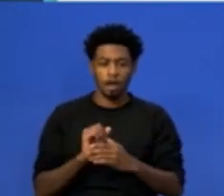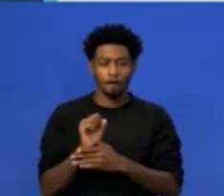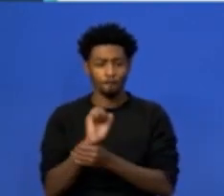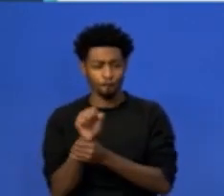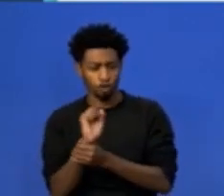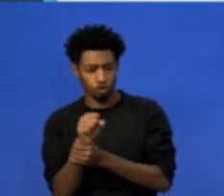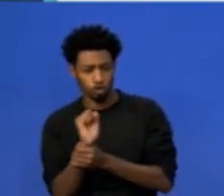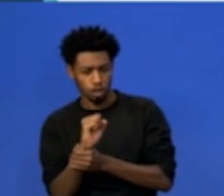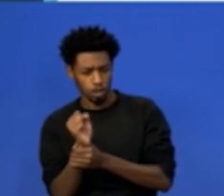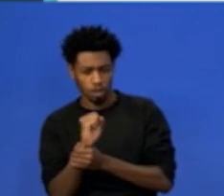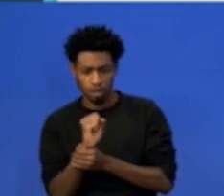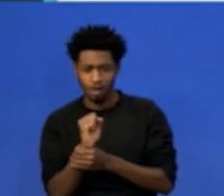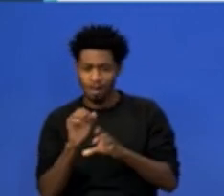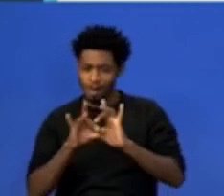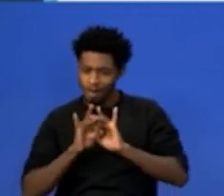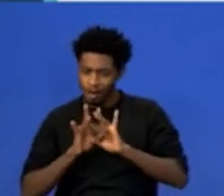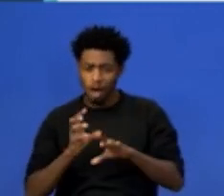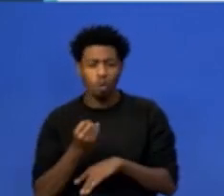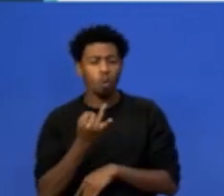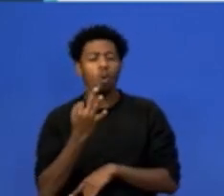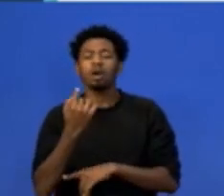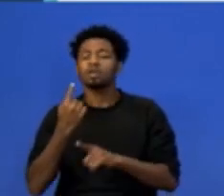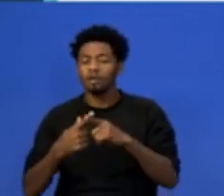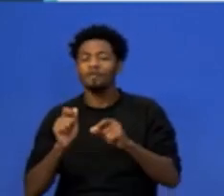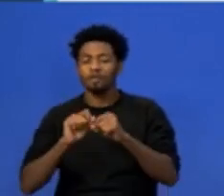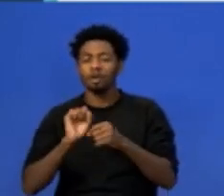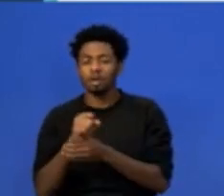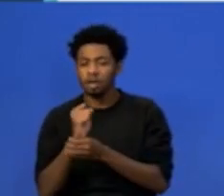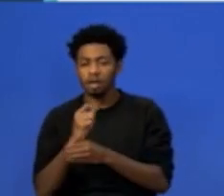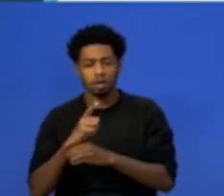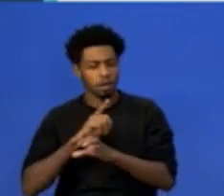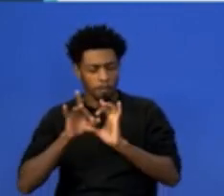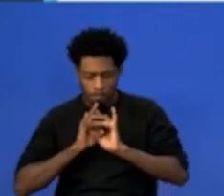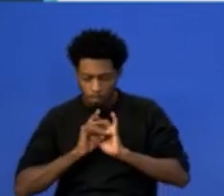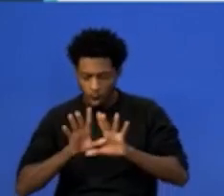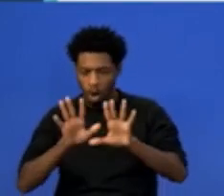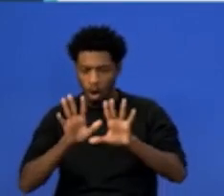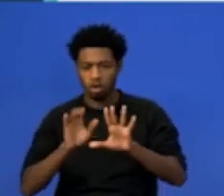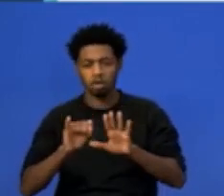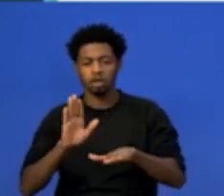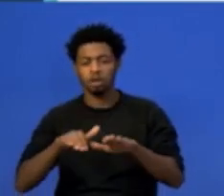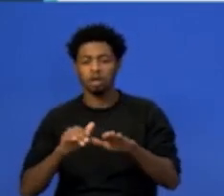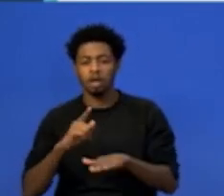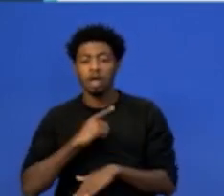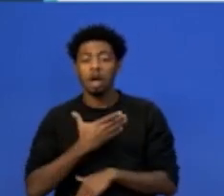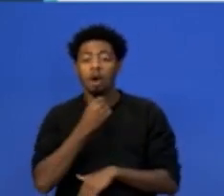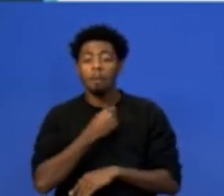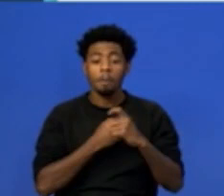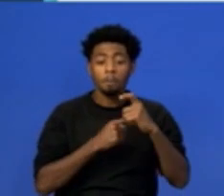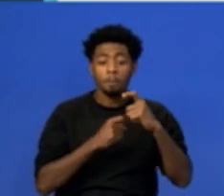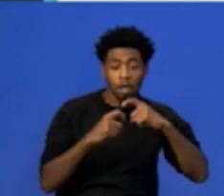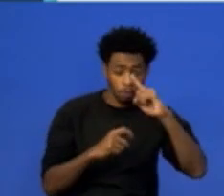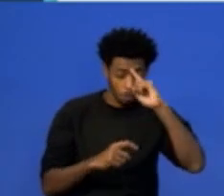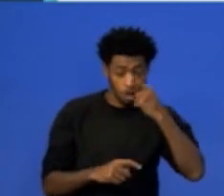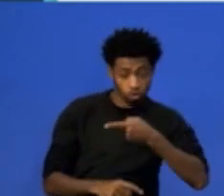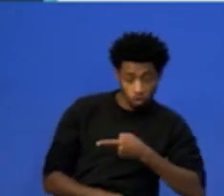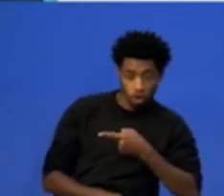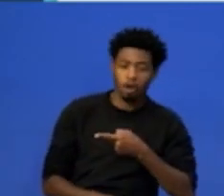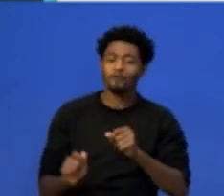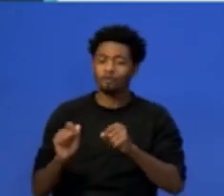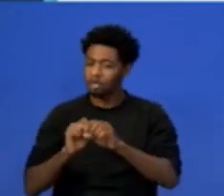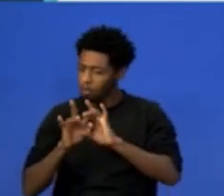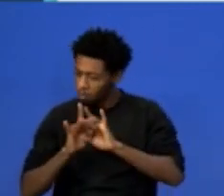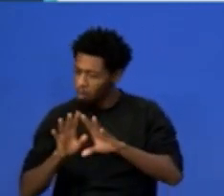fisioterapia, cobertura obrigatória e ilimitada quando da indicação do médico.